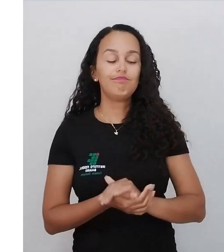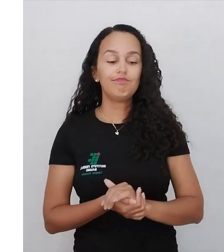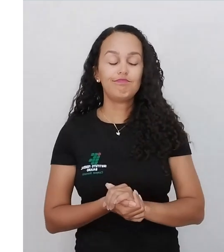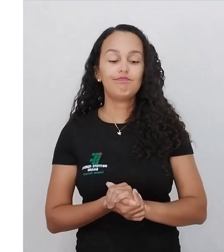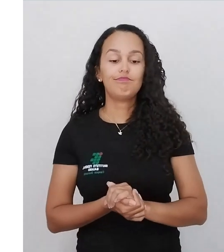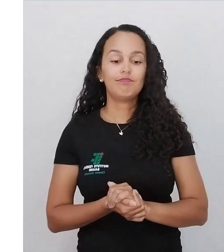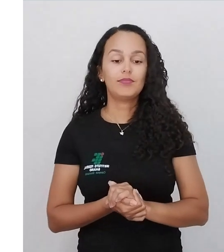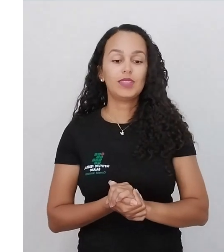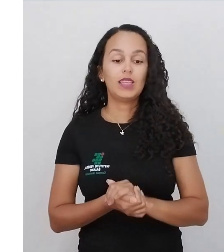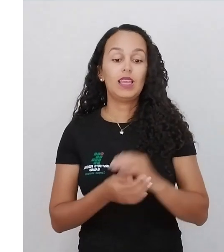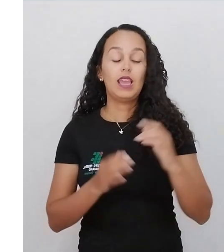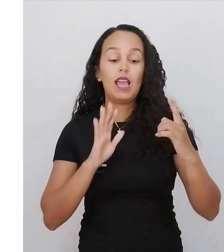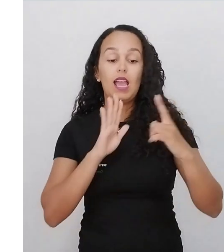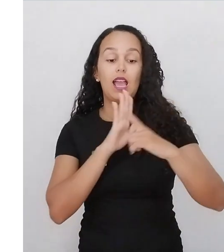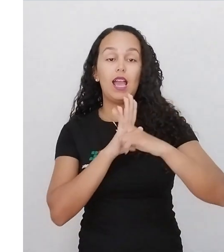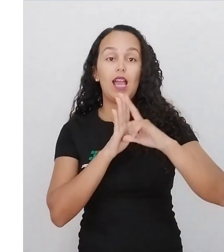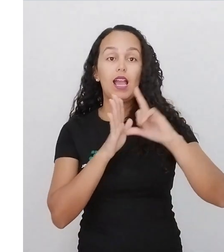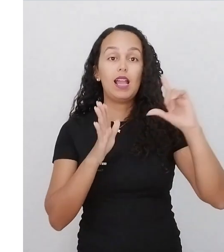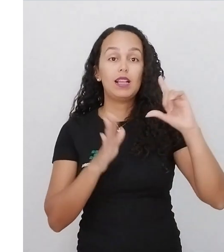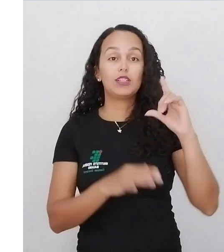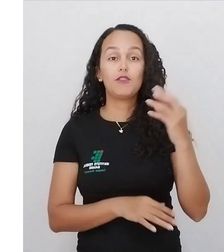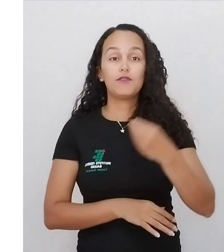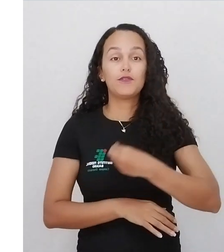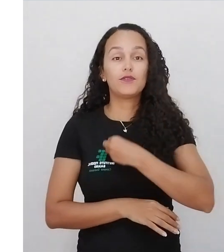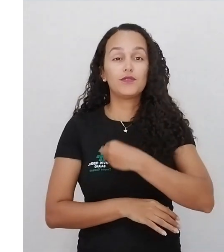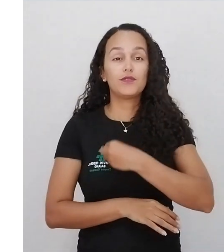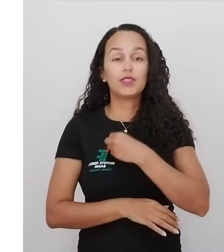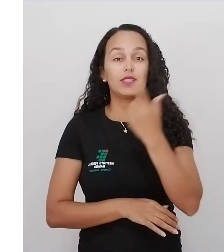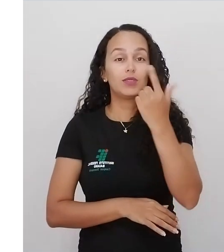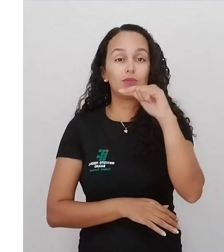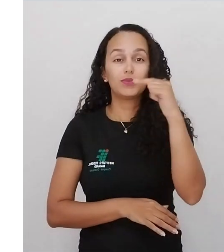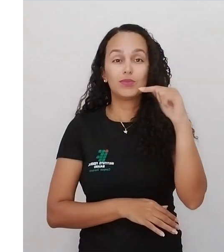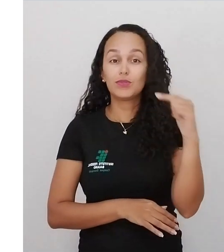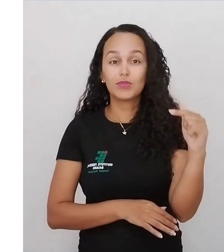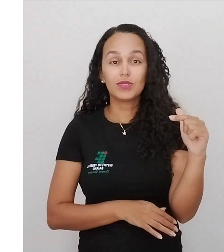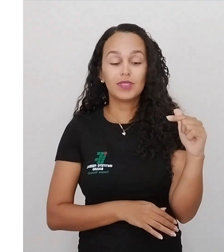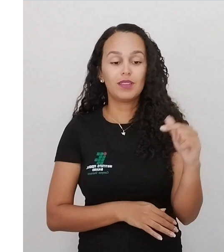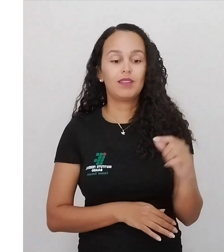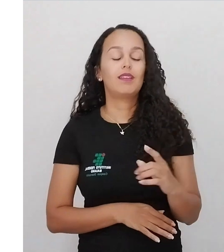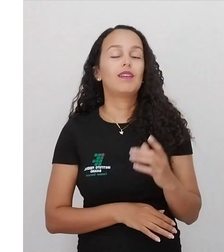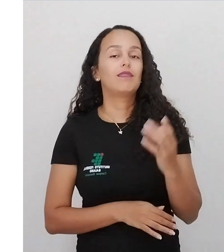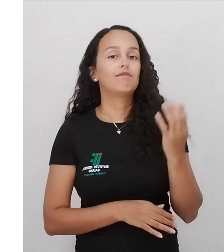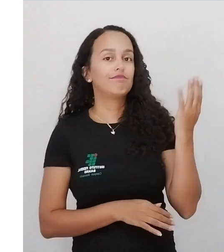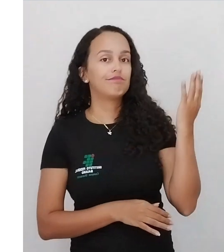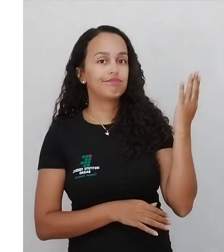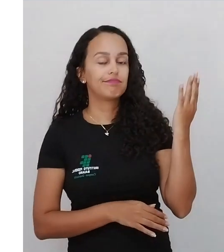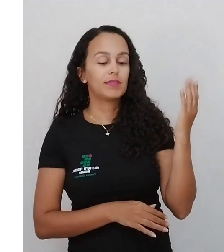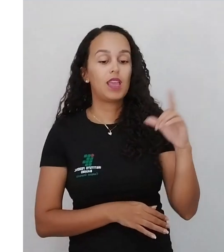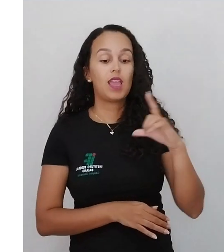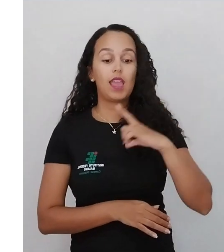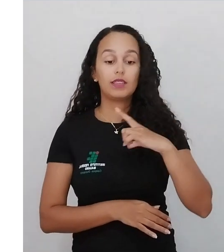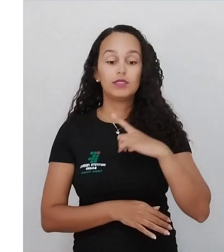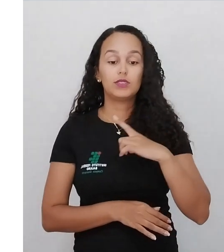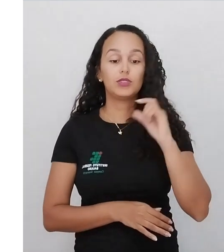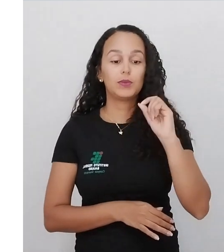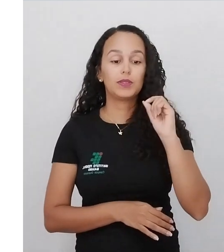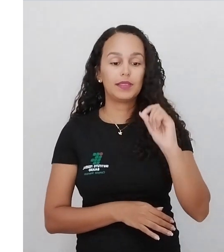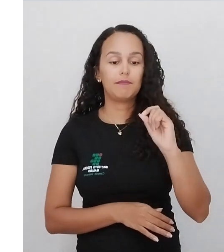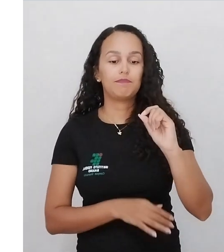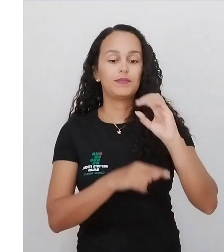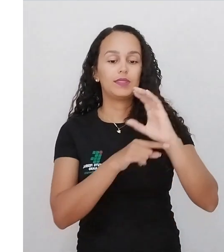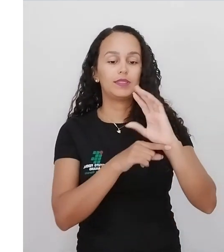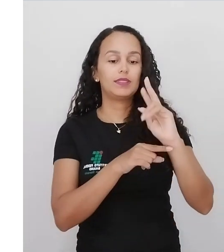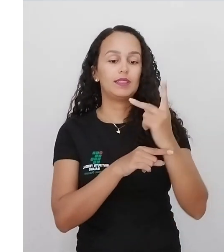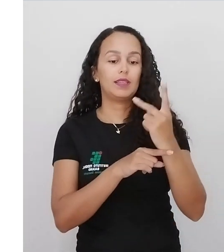atmosfera antes do surgimento das formas de vida, que era formada por metano, hidrogênio, amônia e vapor